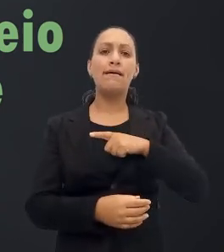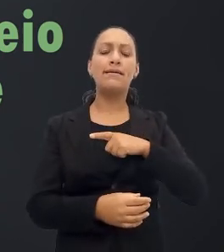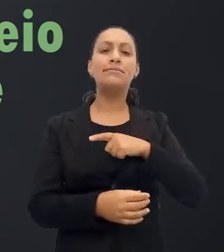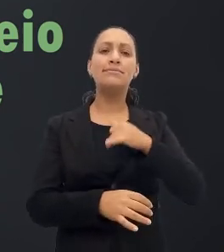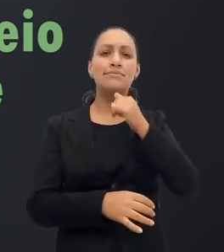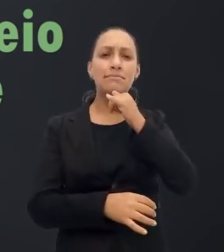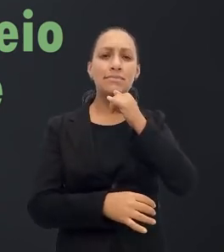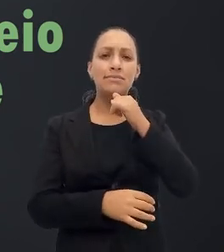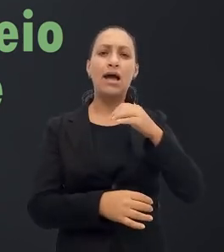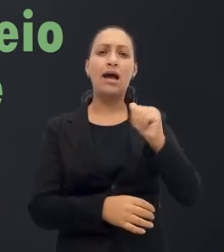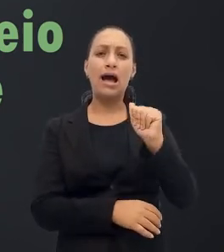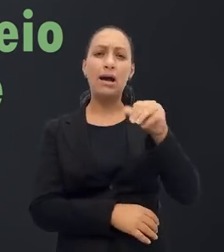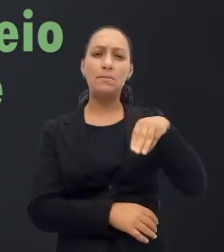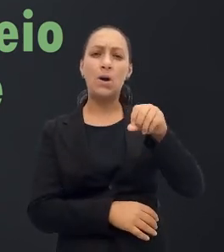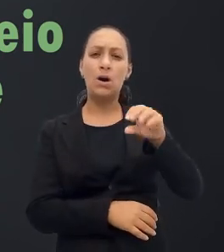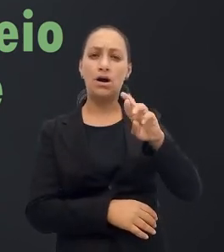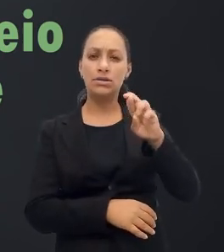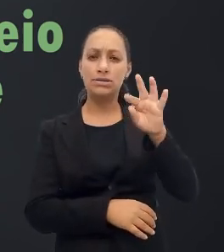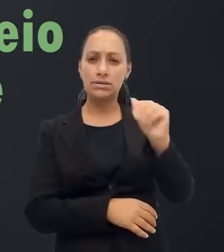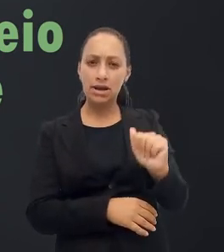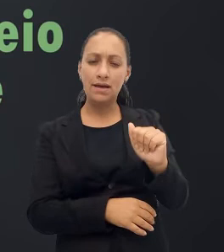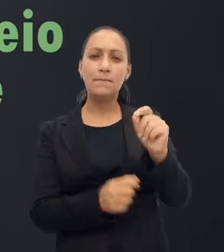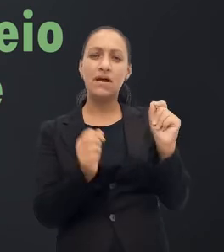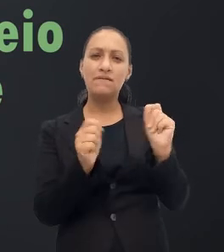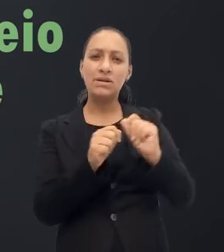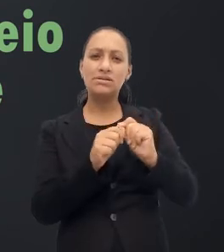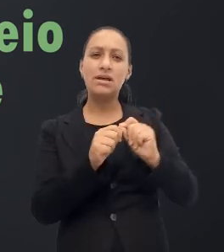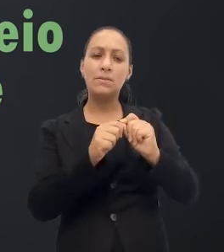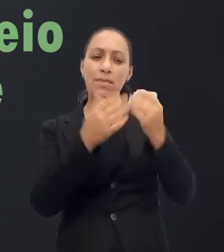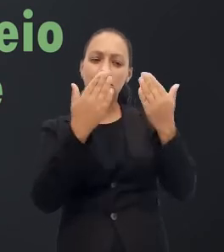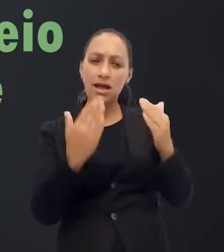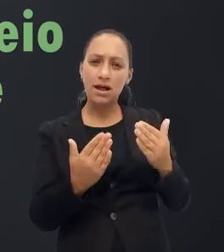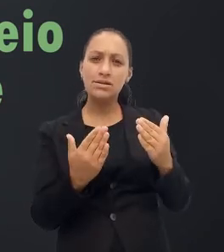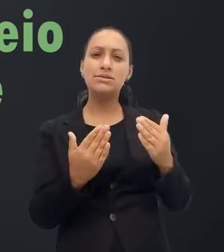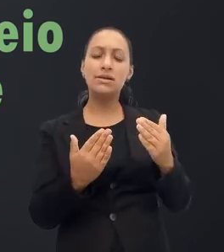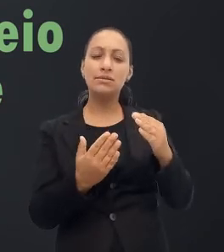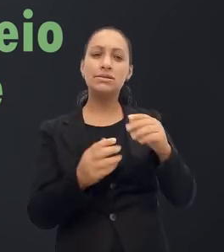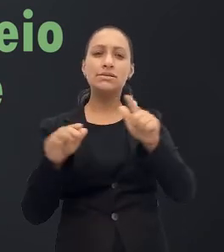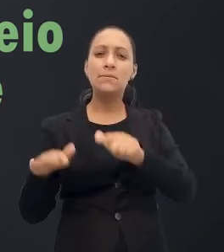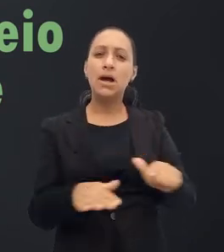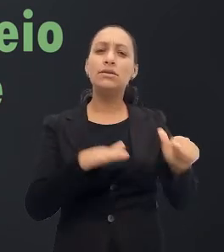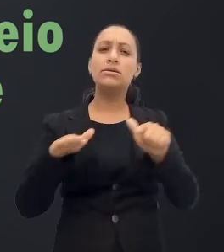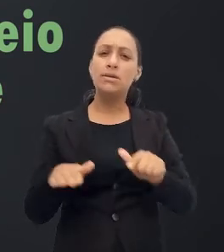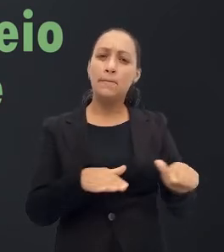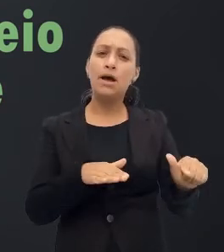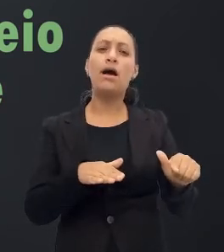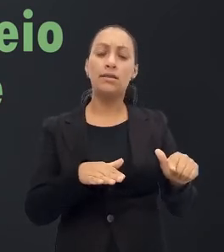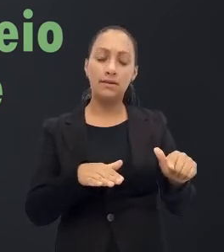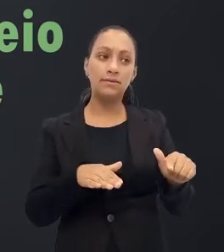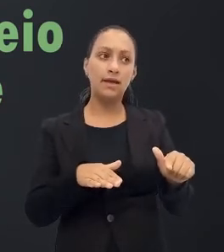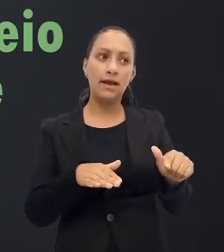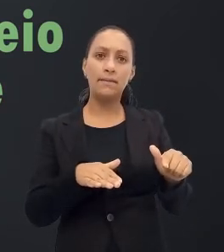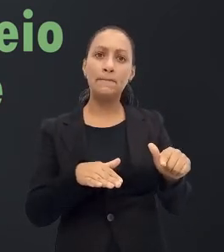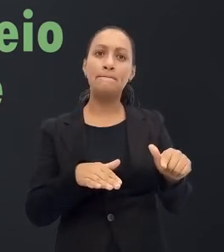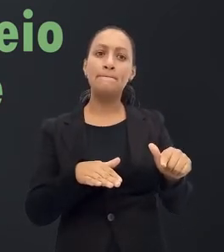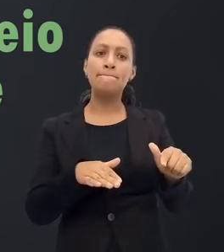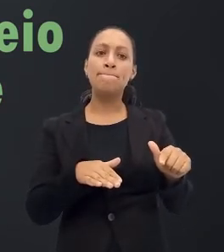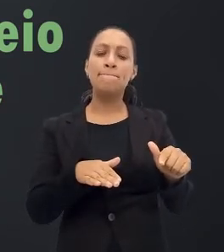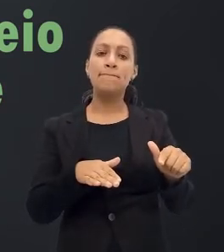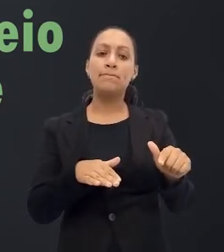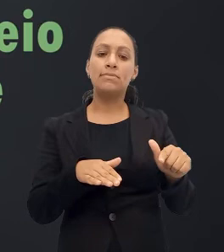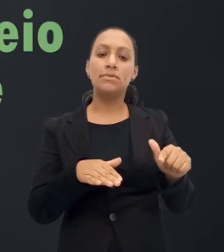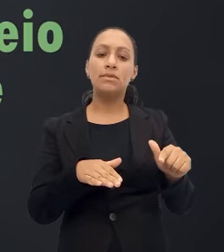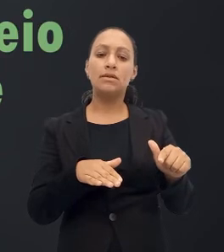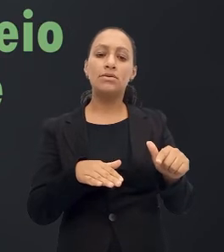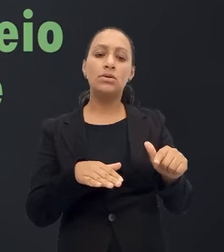para conseguir fazer essa análise real semanal, para que a gente consiga semanalmente, e daí nós elencamos